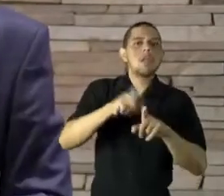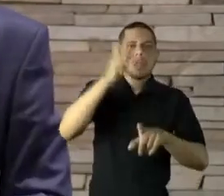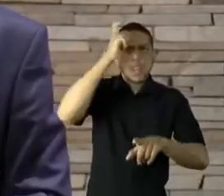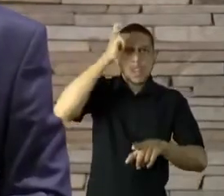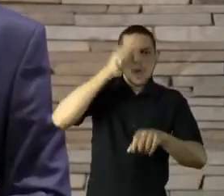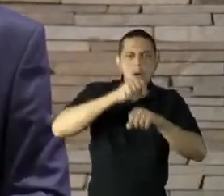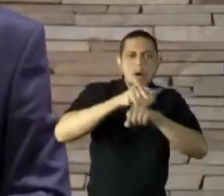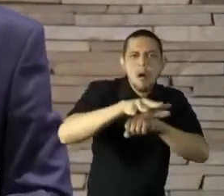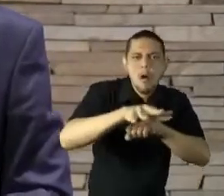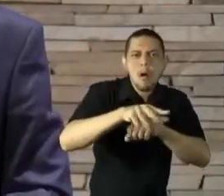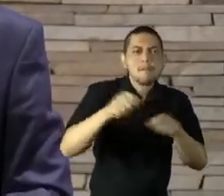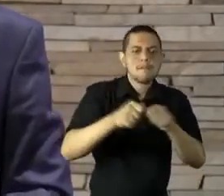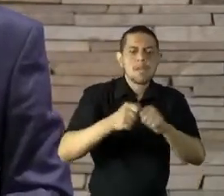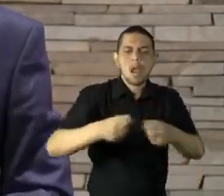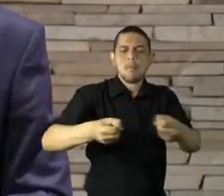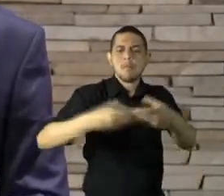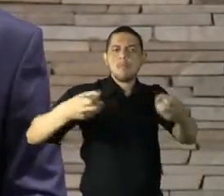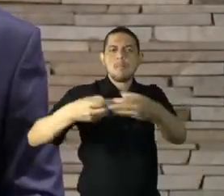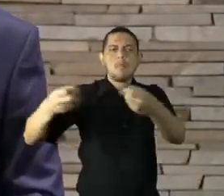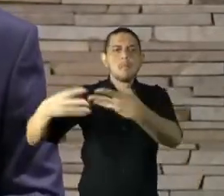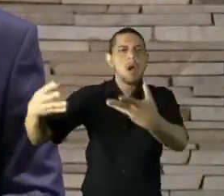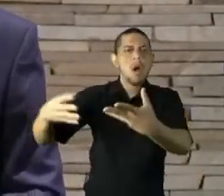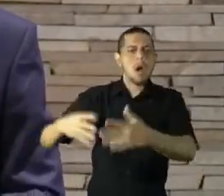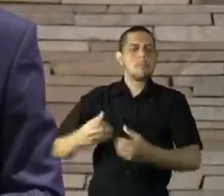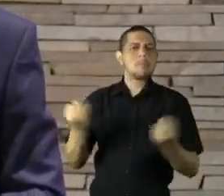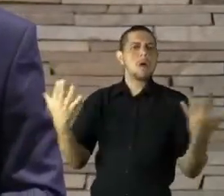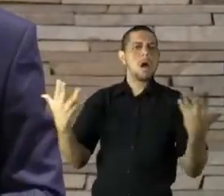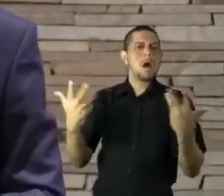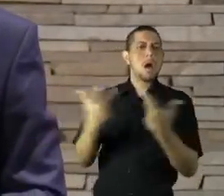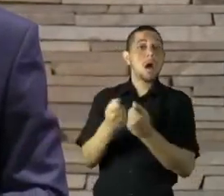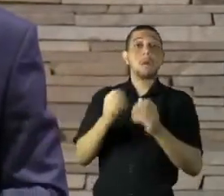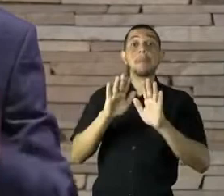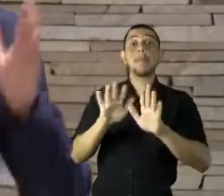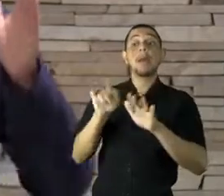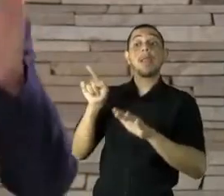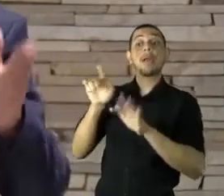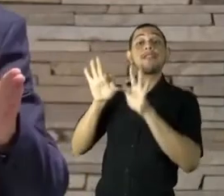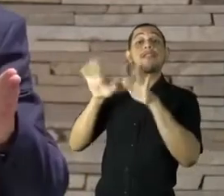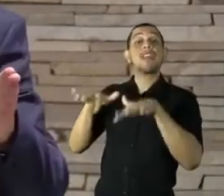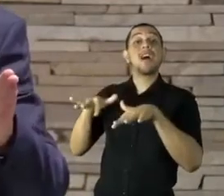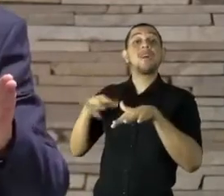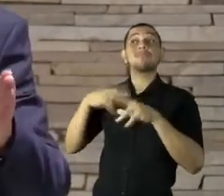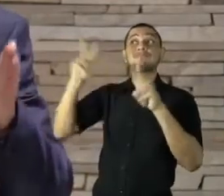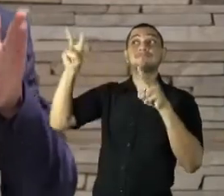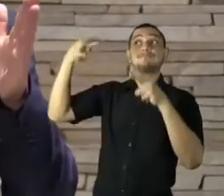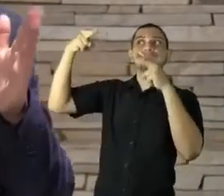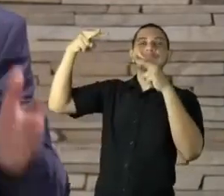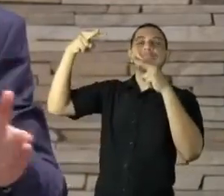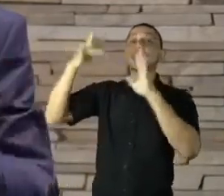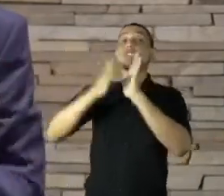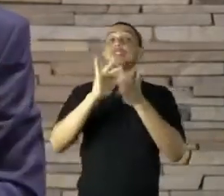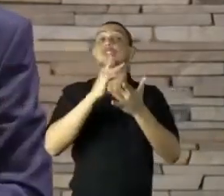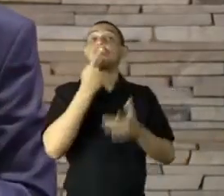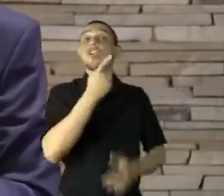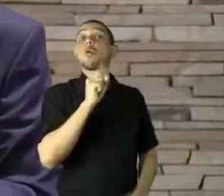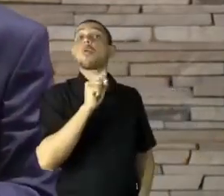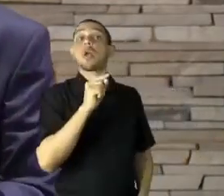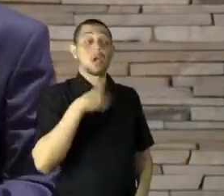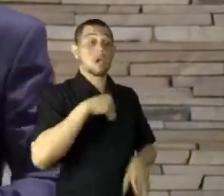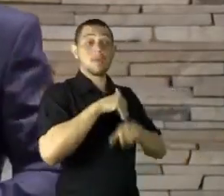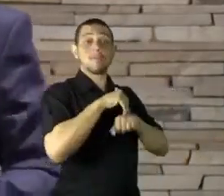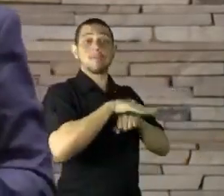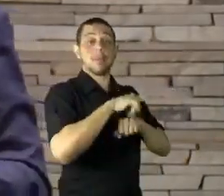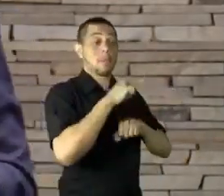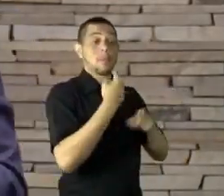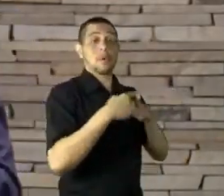por em Cristo diz que no final eles ouviram a seguinte declaração a seguinte sentença apartai-vos de mim